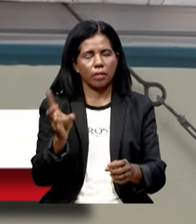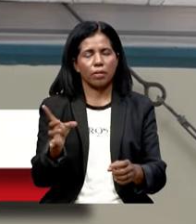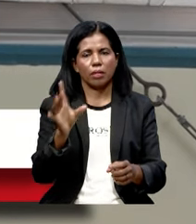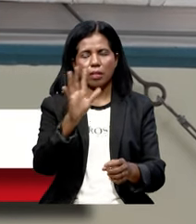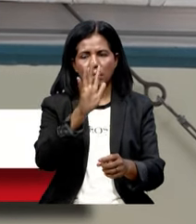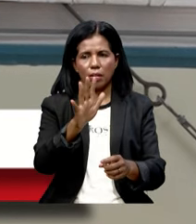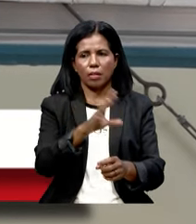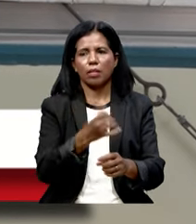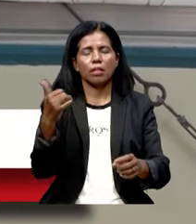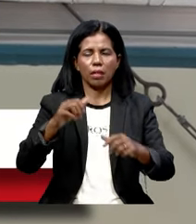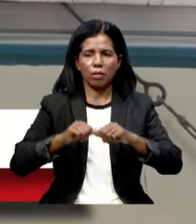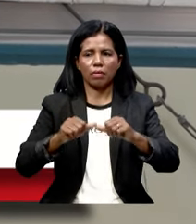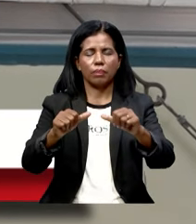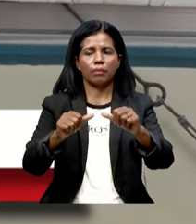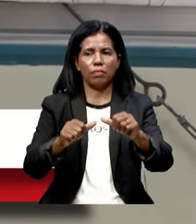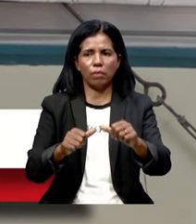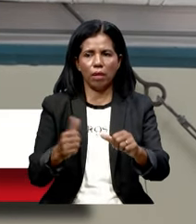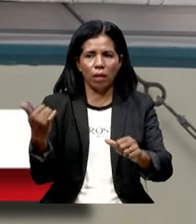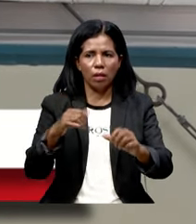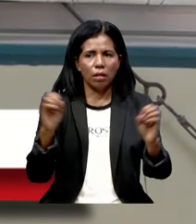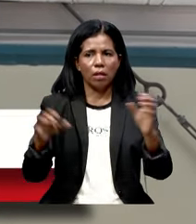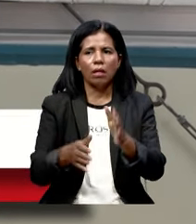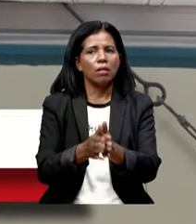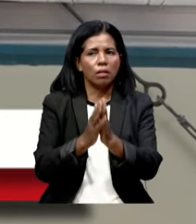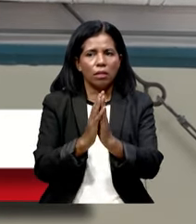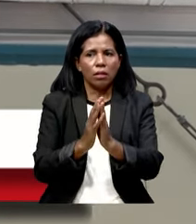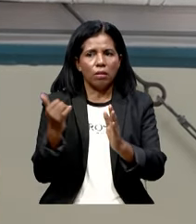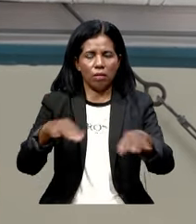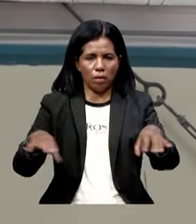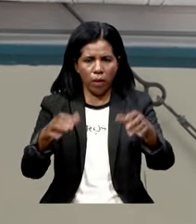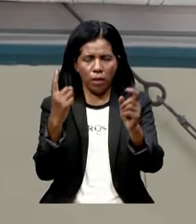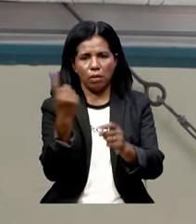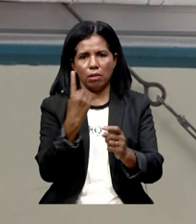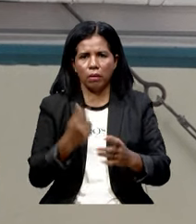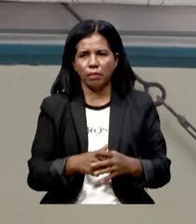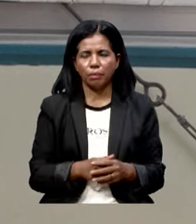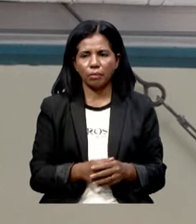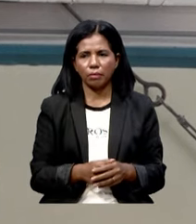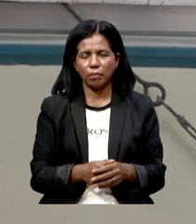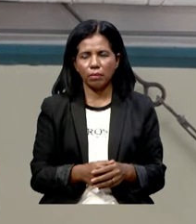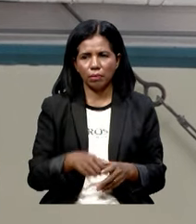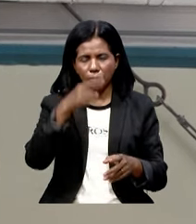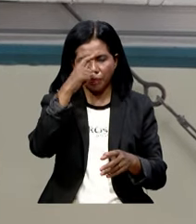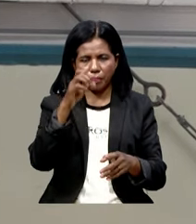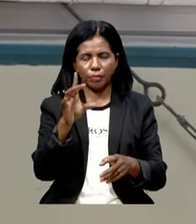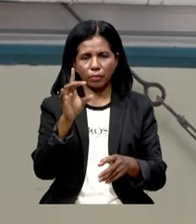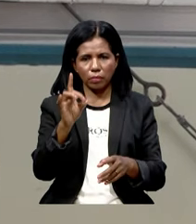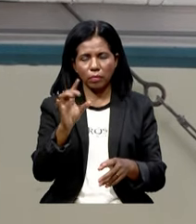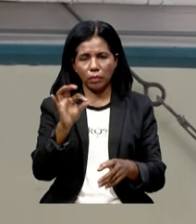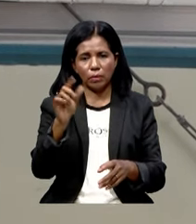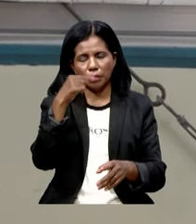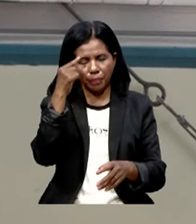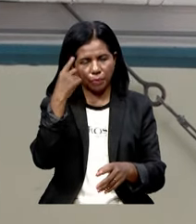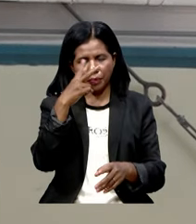75 anos, zona, mas será se la. Sira la coia tu husu sir la husu sir servisu na fanti tanema no no governo hare kata